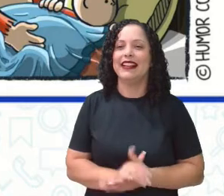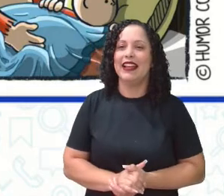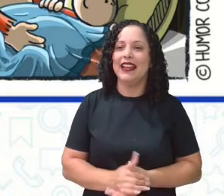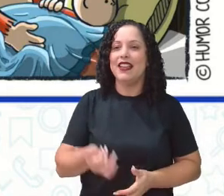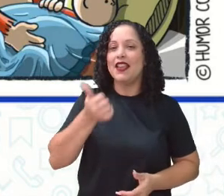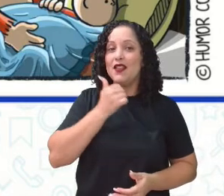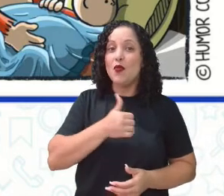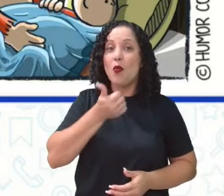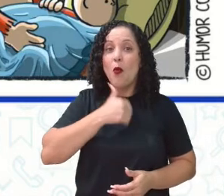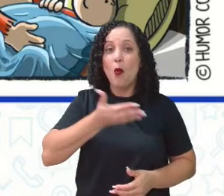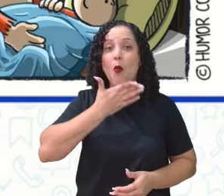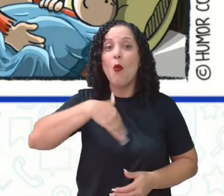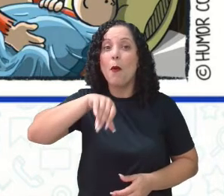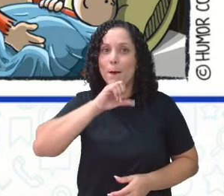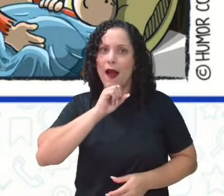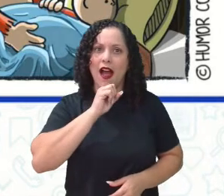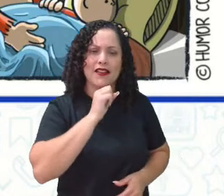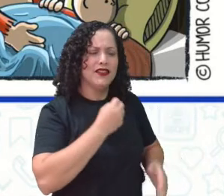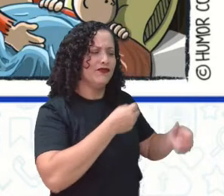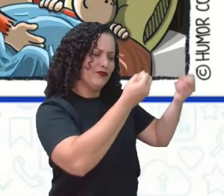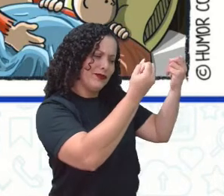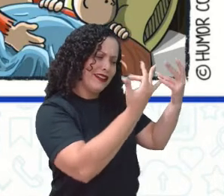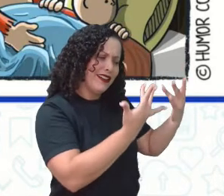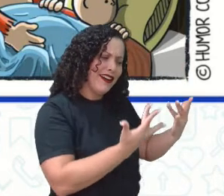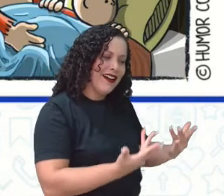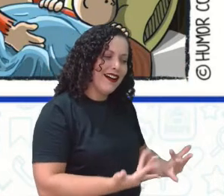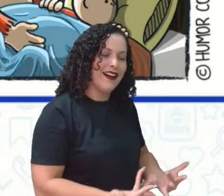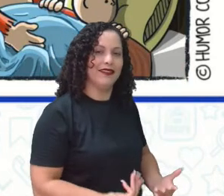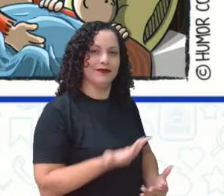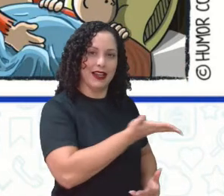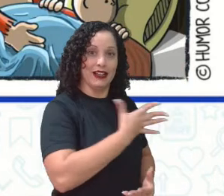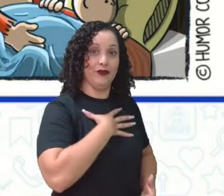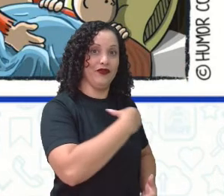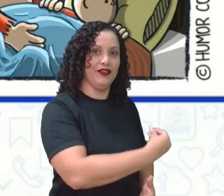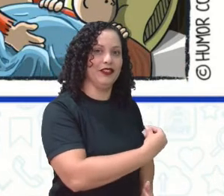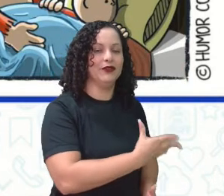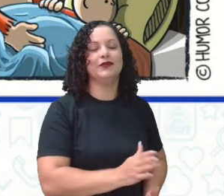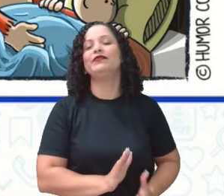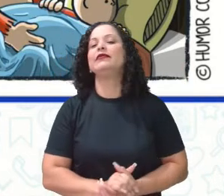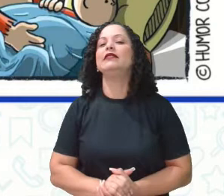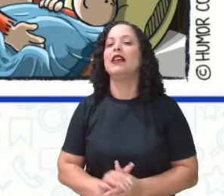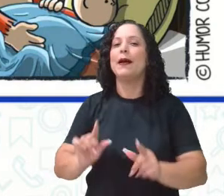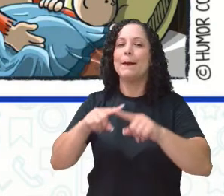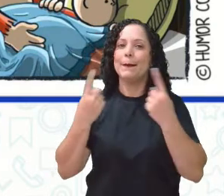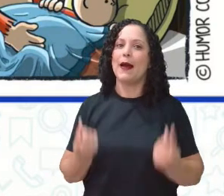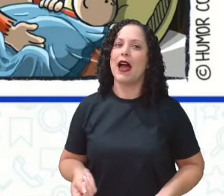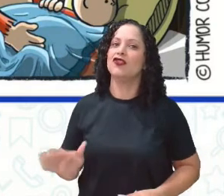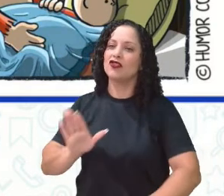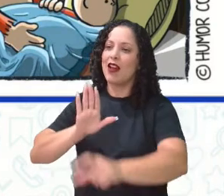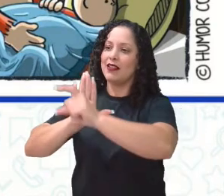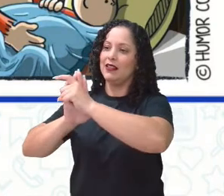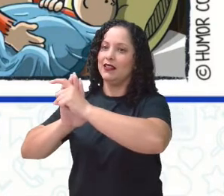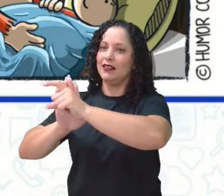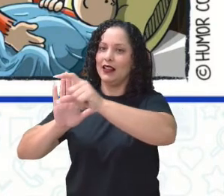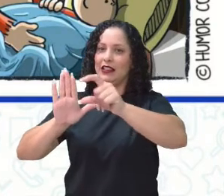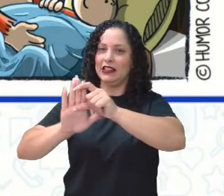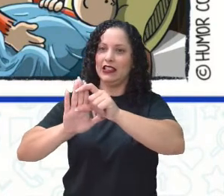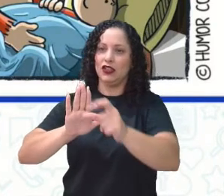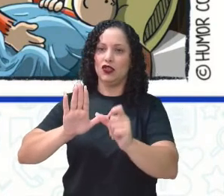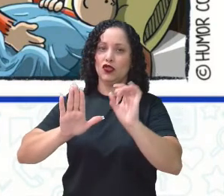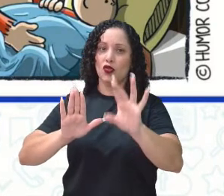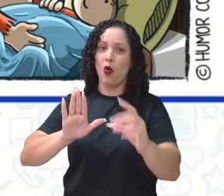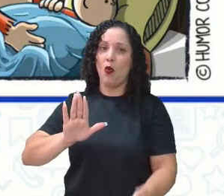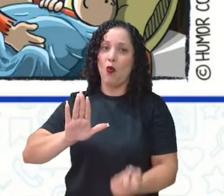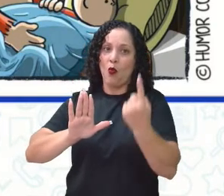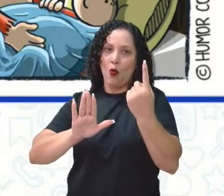fala com o filho, não é? Mas você percebe que nos primeiros quadrinhos ele só está com uma coberta marrom.